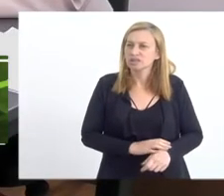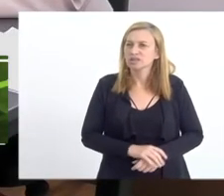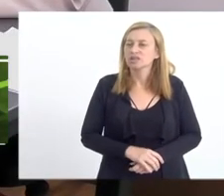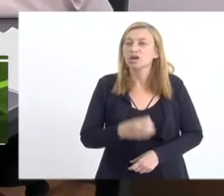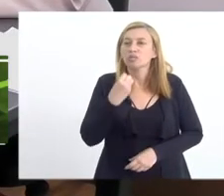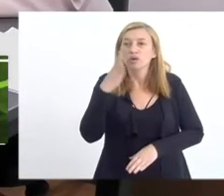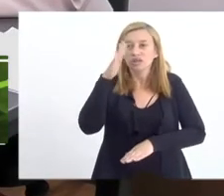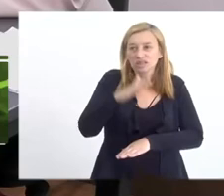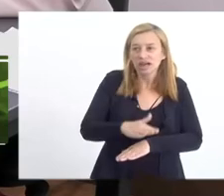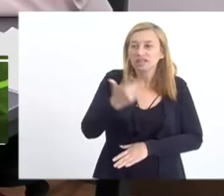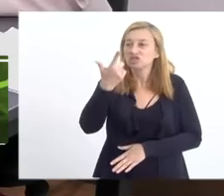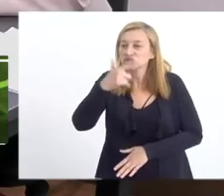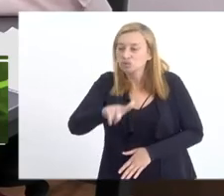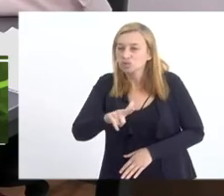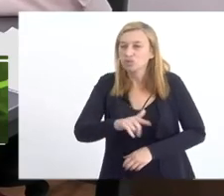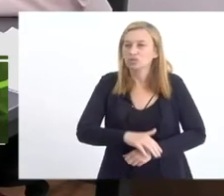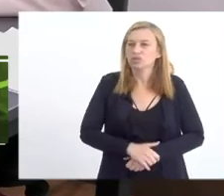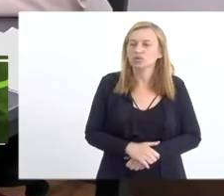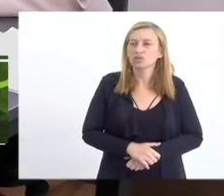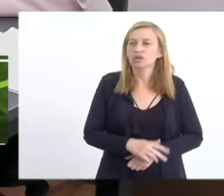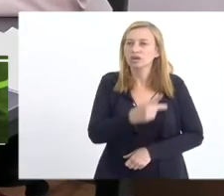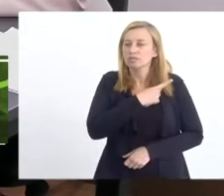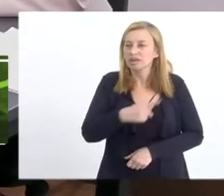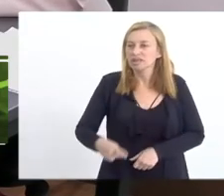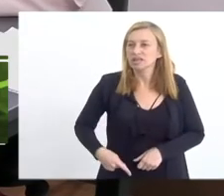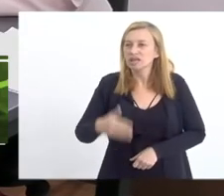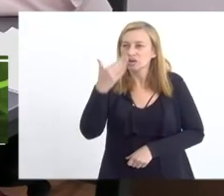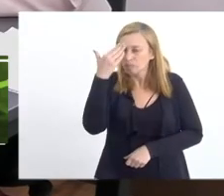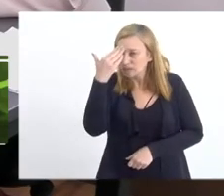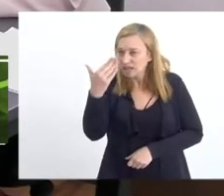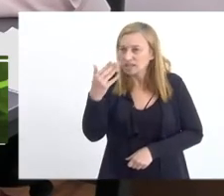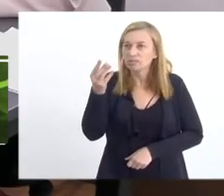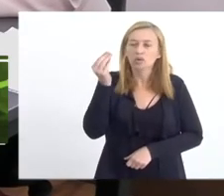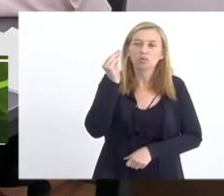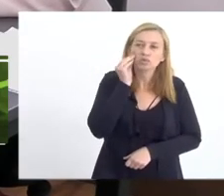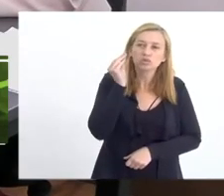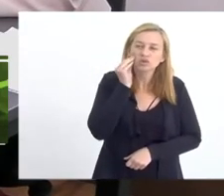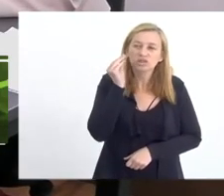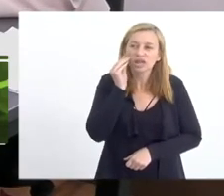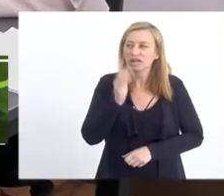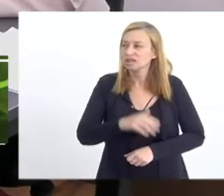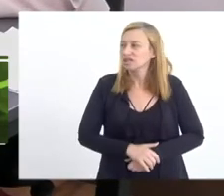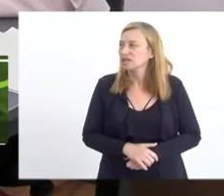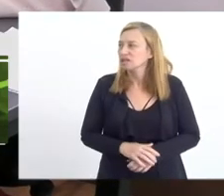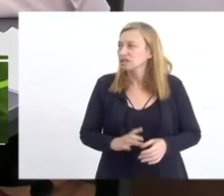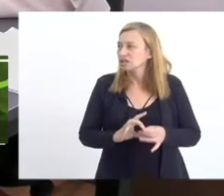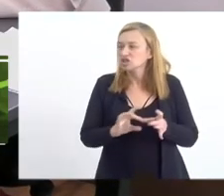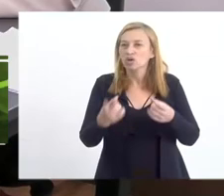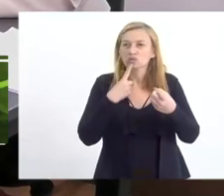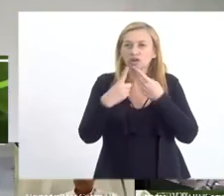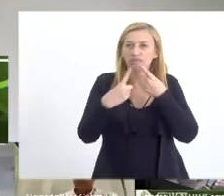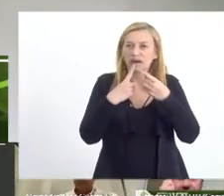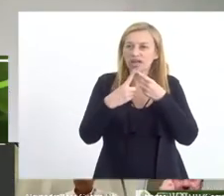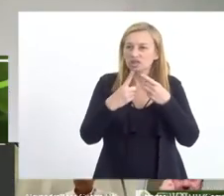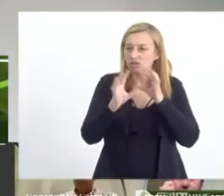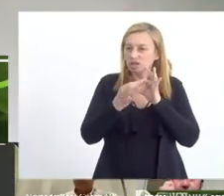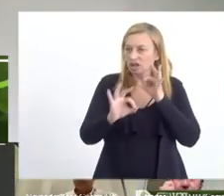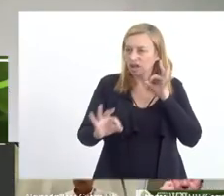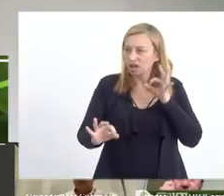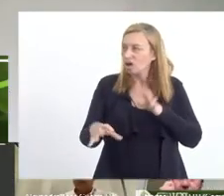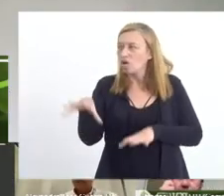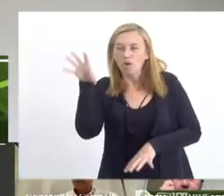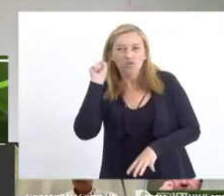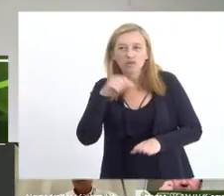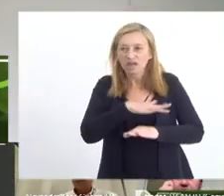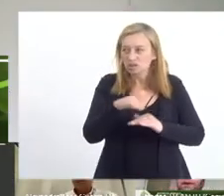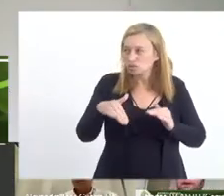Boa tarde mais uma vez, presidente, obrigado pela oportunidade. Eu fiz questão de deixar o debate transcorrer, né? A gente ouviu um pouco as